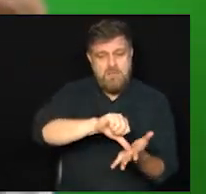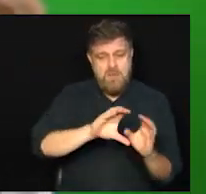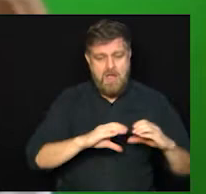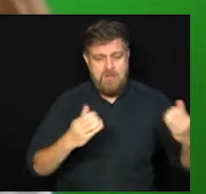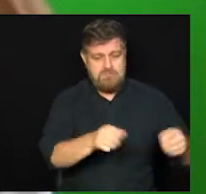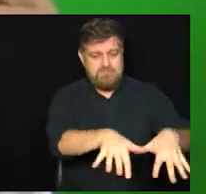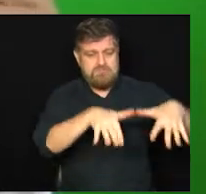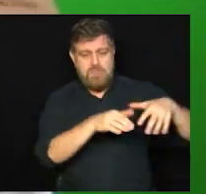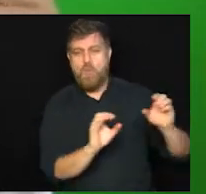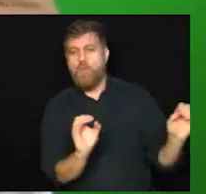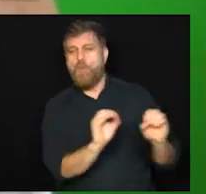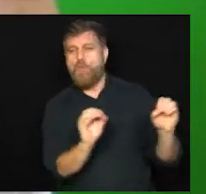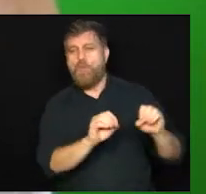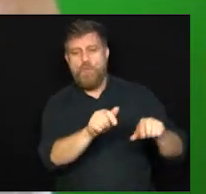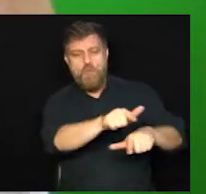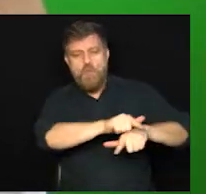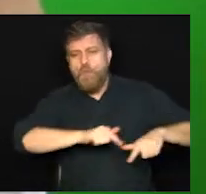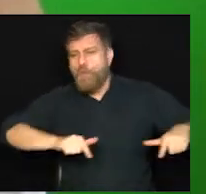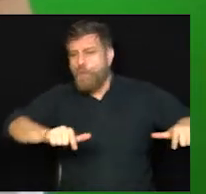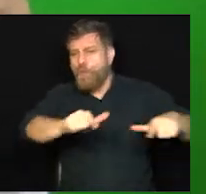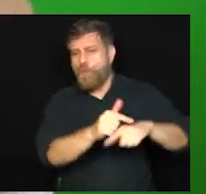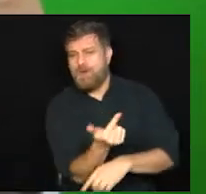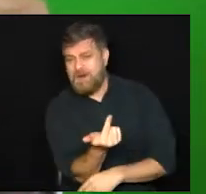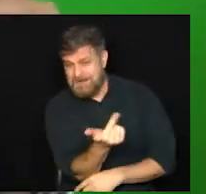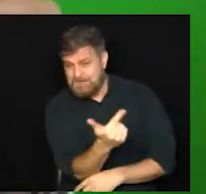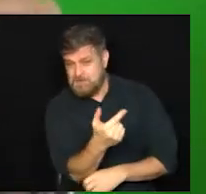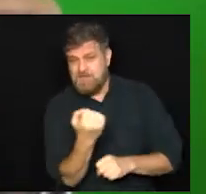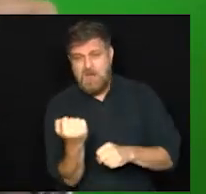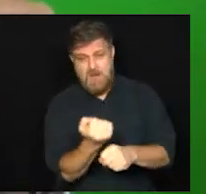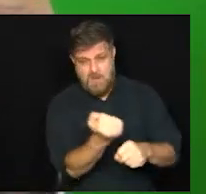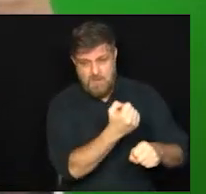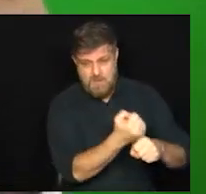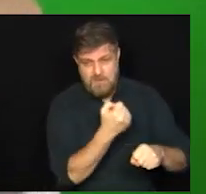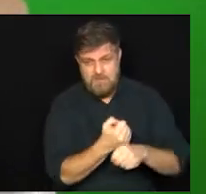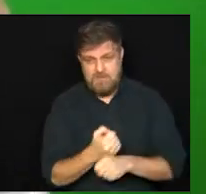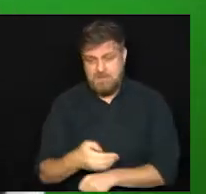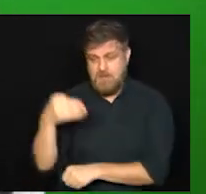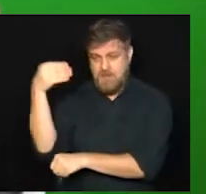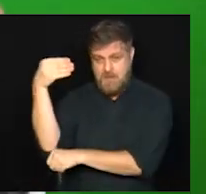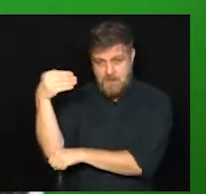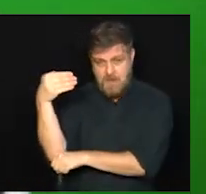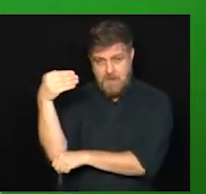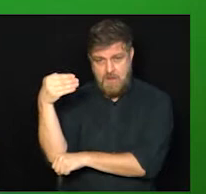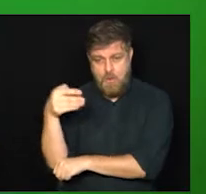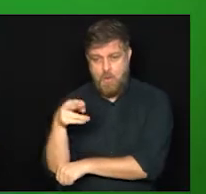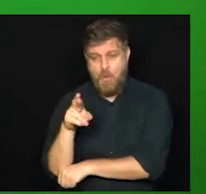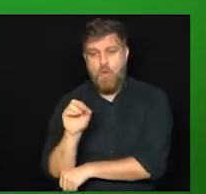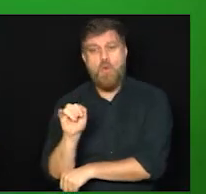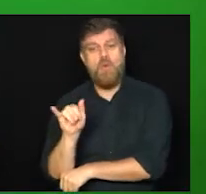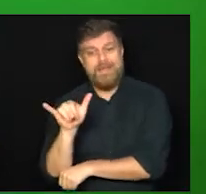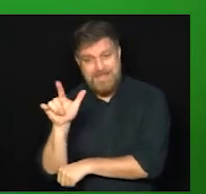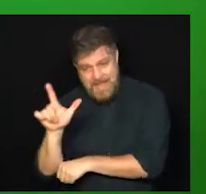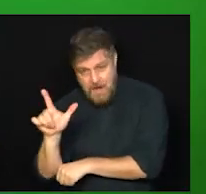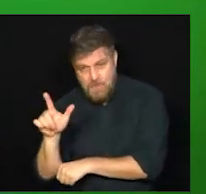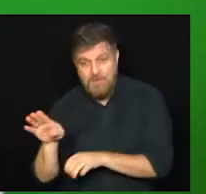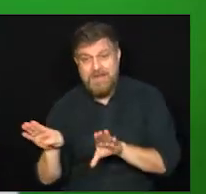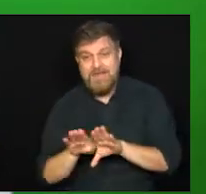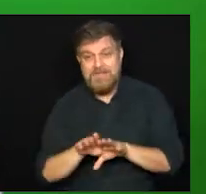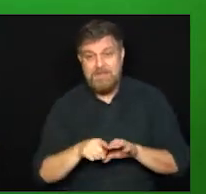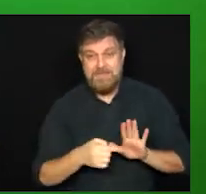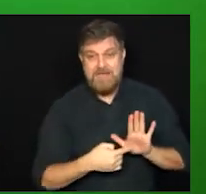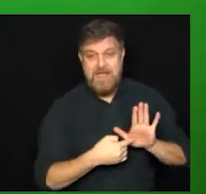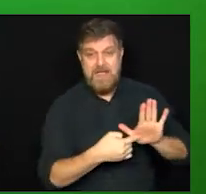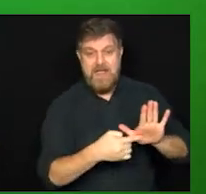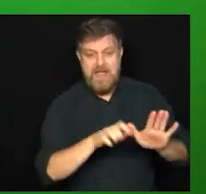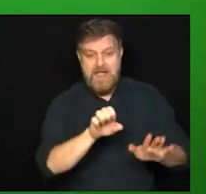Campinas. Aí veio a construção do Royal Palm Hall e do Expo Dom Pedro.